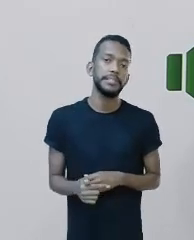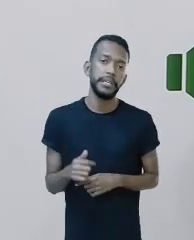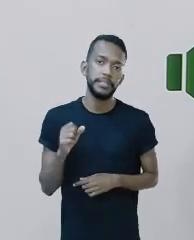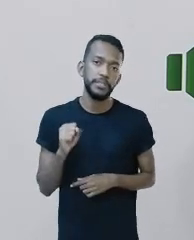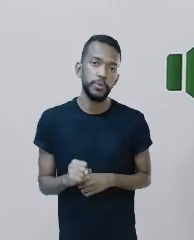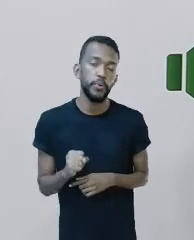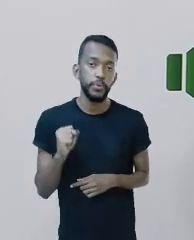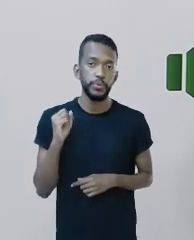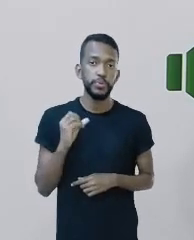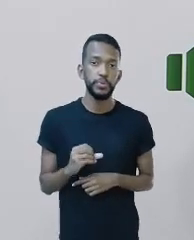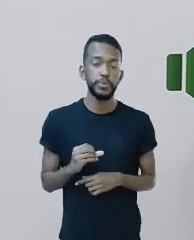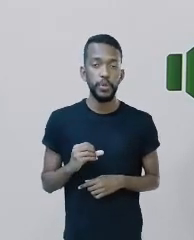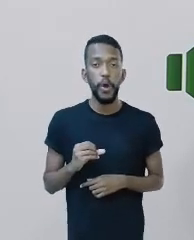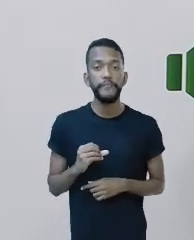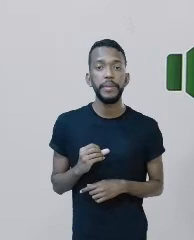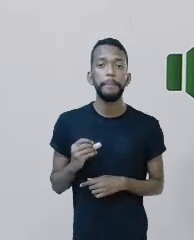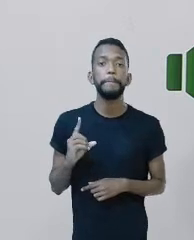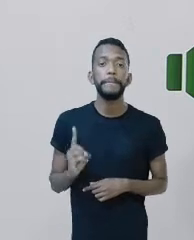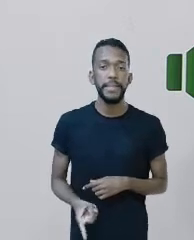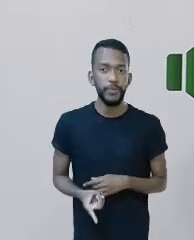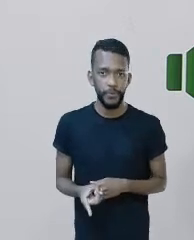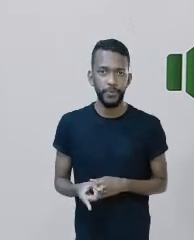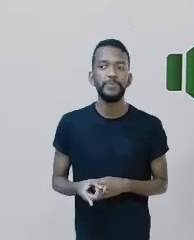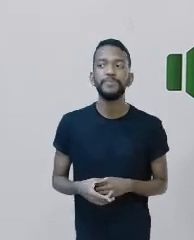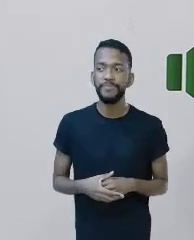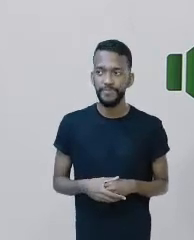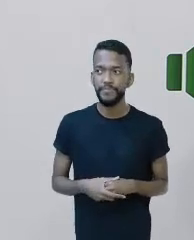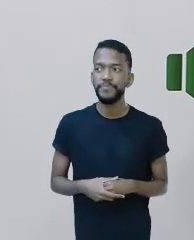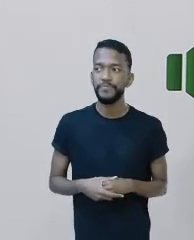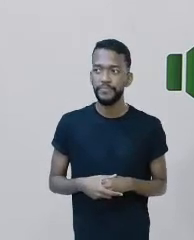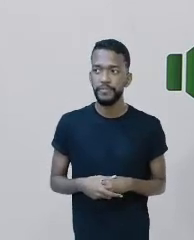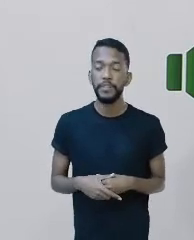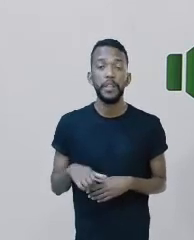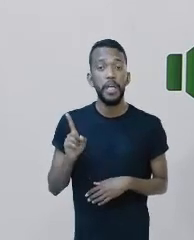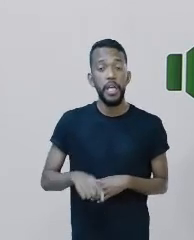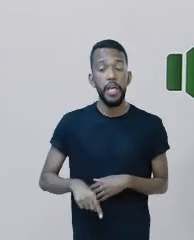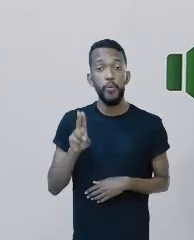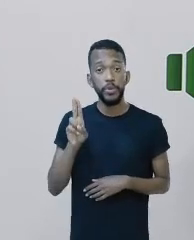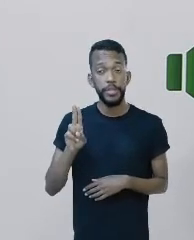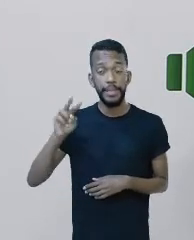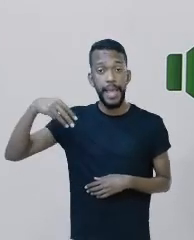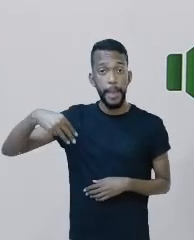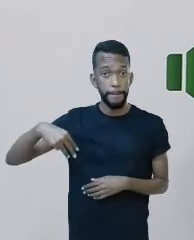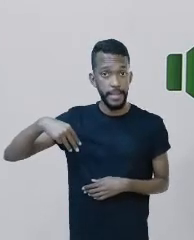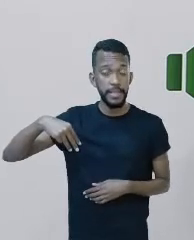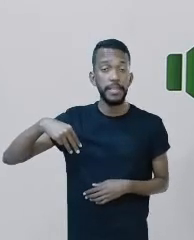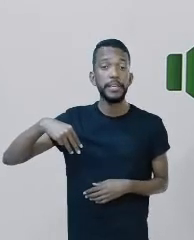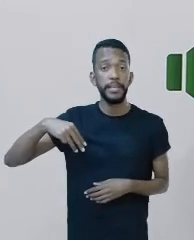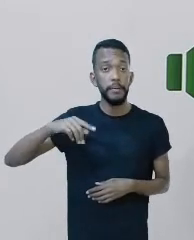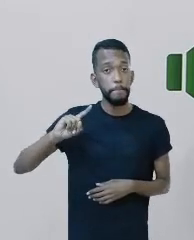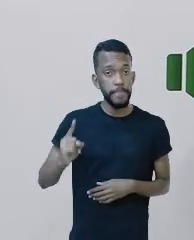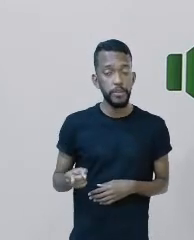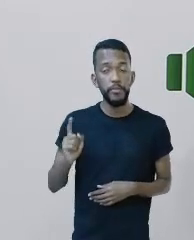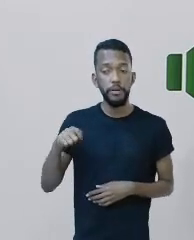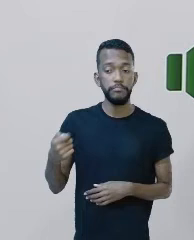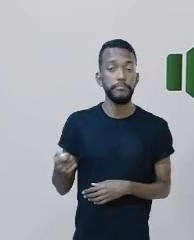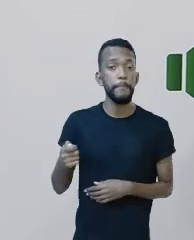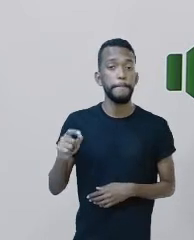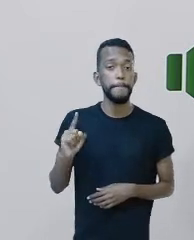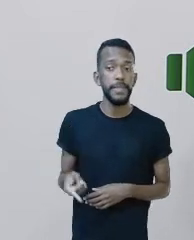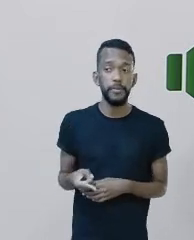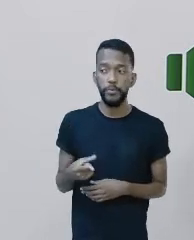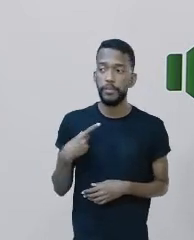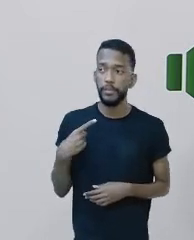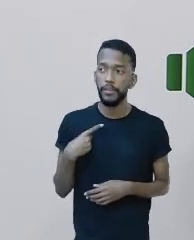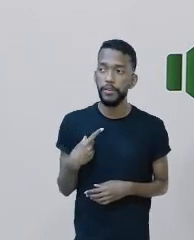6, 7, 8, 9.000. Uma unidade de milhar vale 1.000.